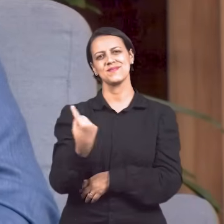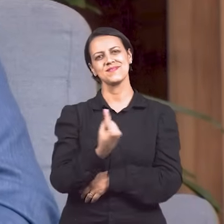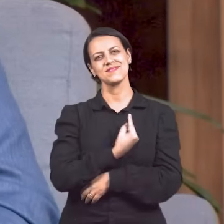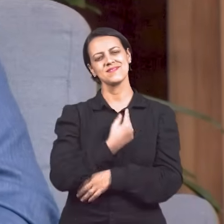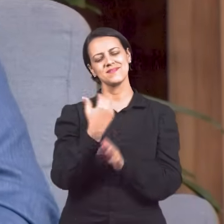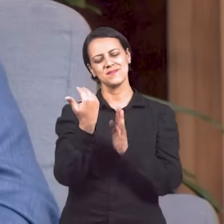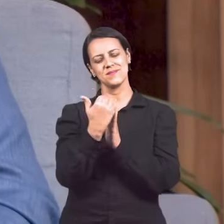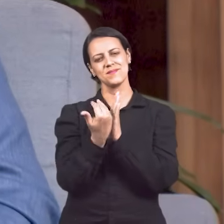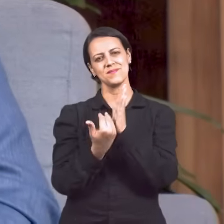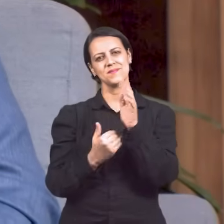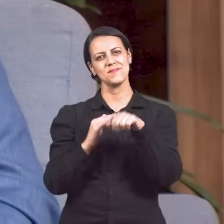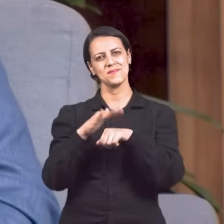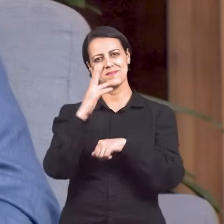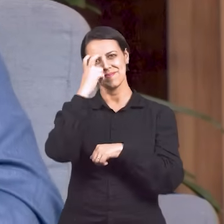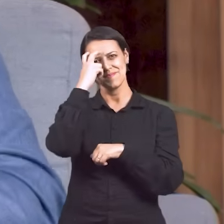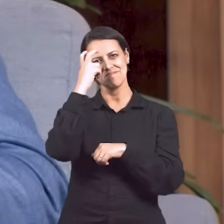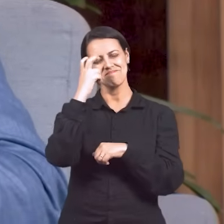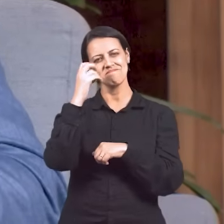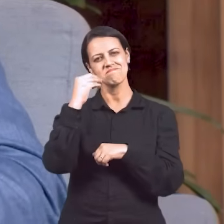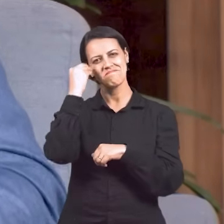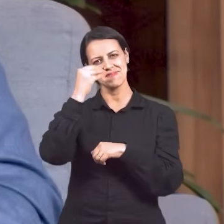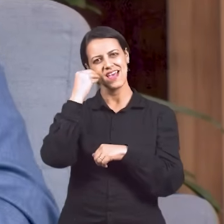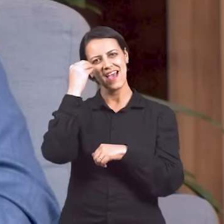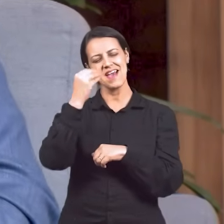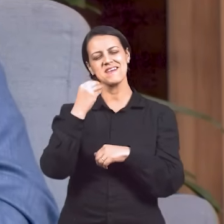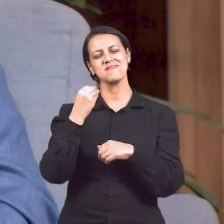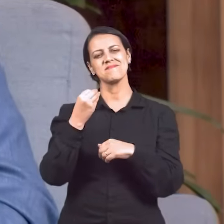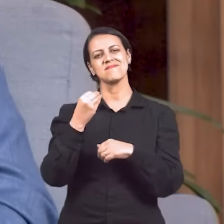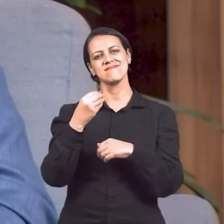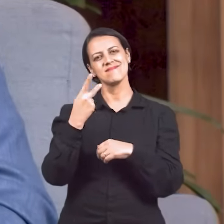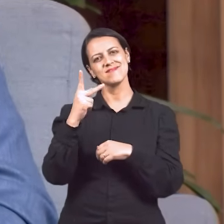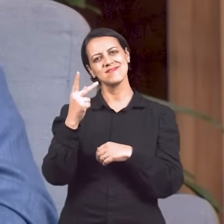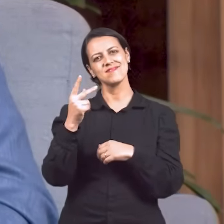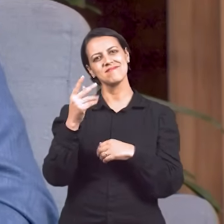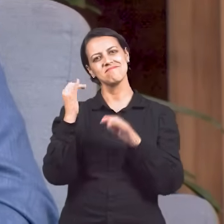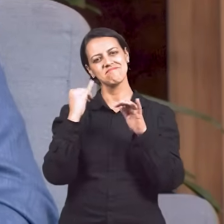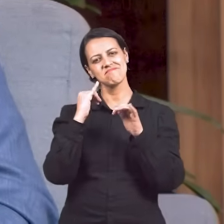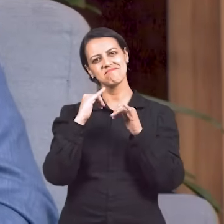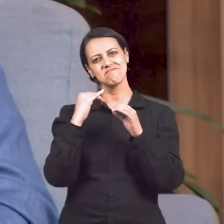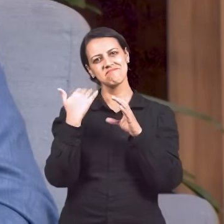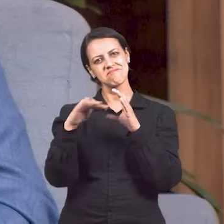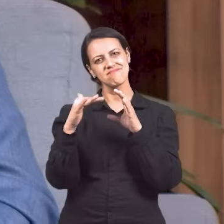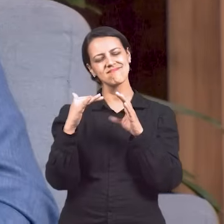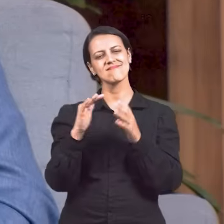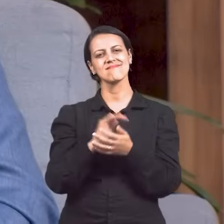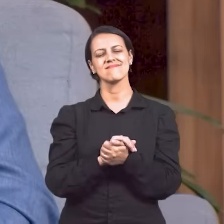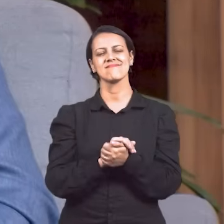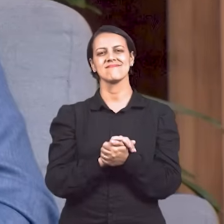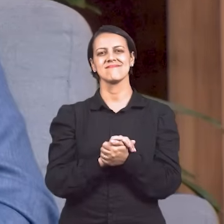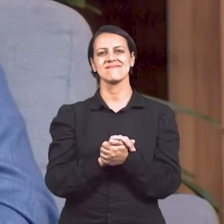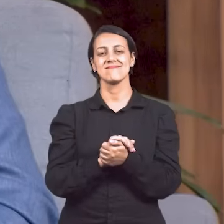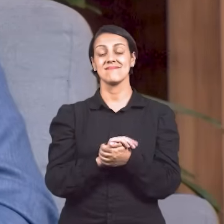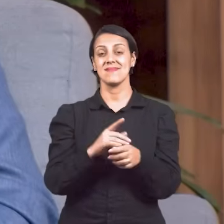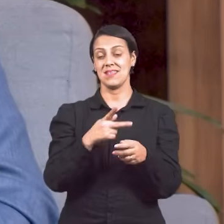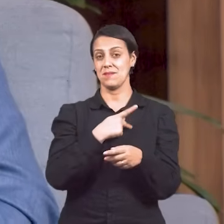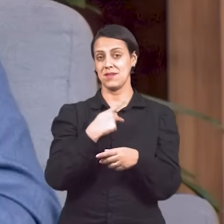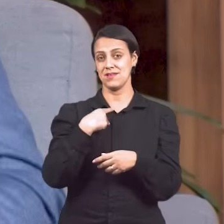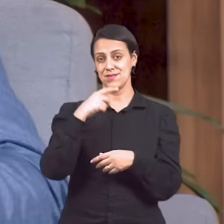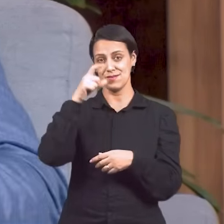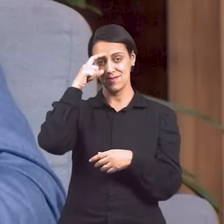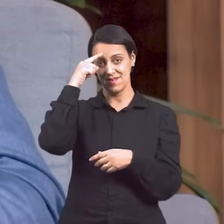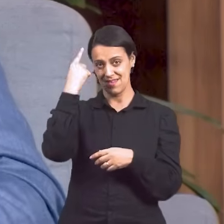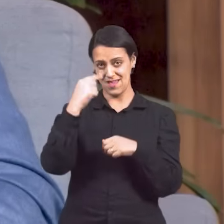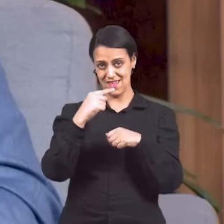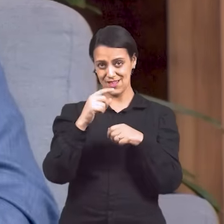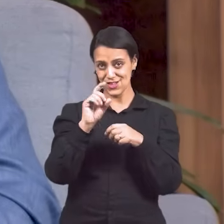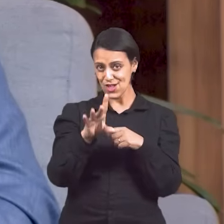Edson Ian, é uma bênção ter a sua participação com a gente no programa Mais Sábios,